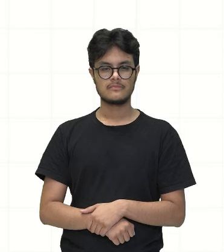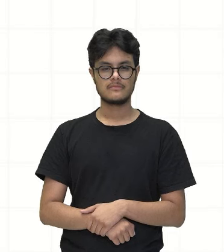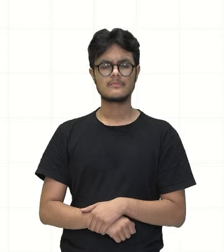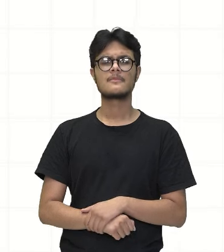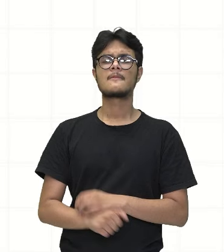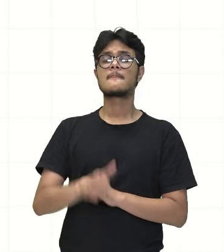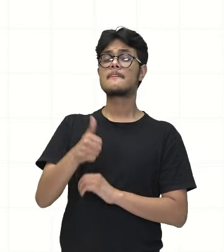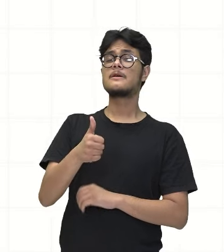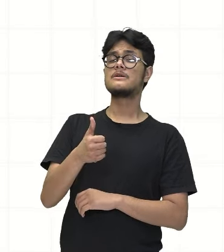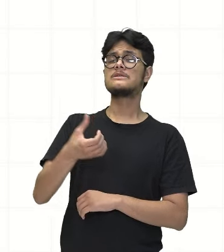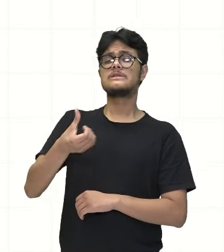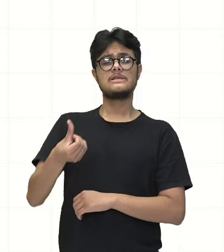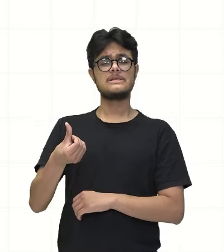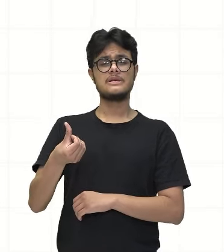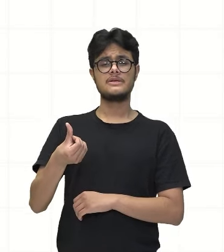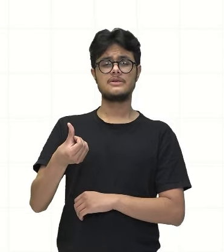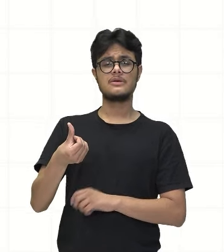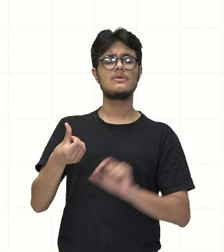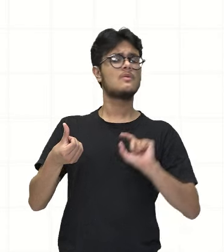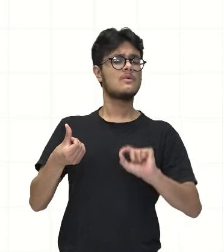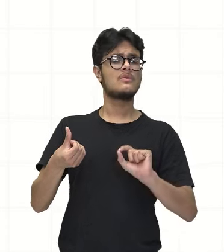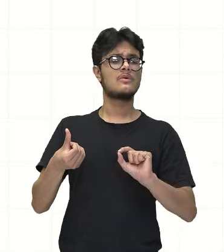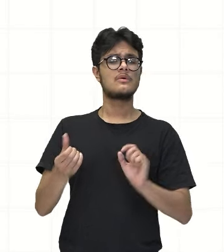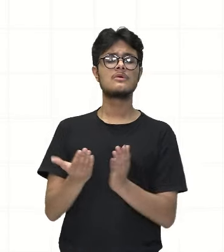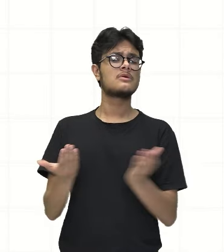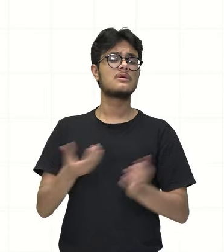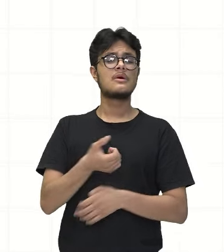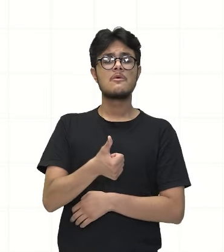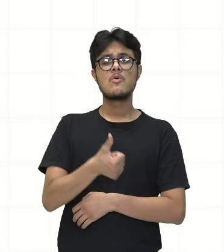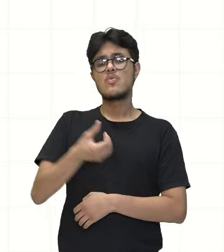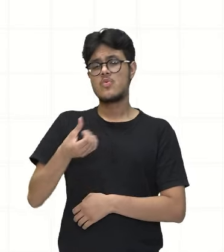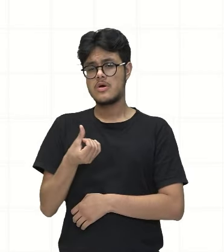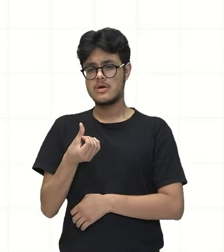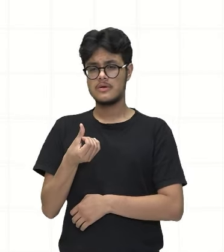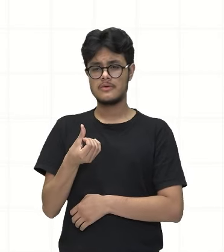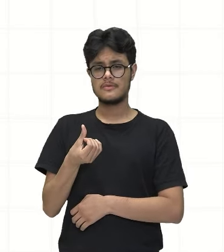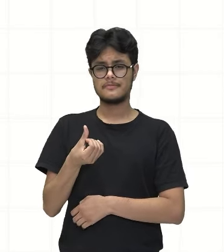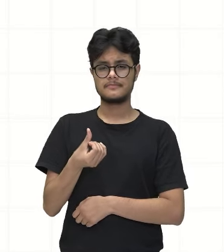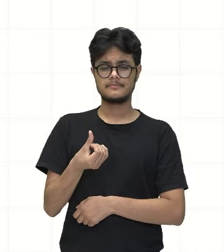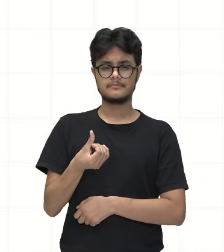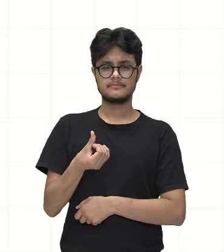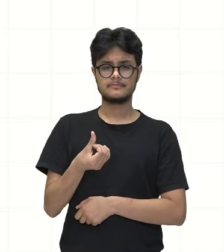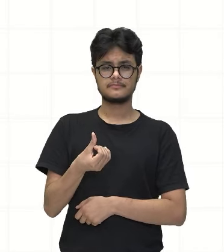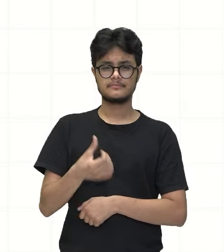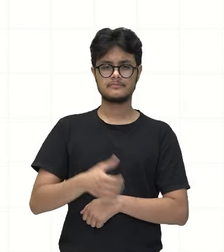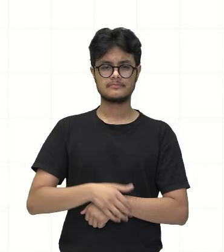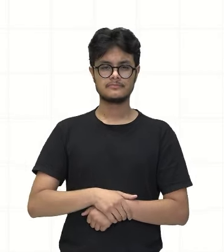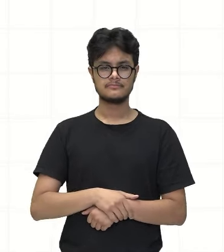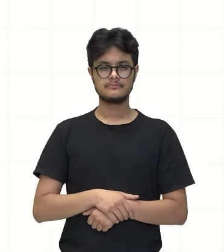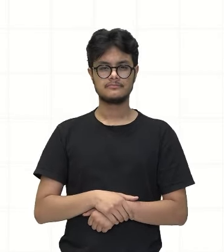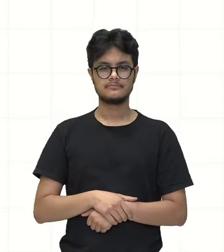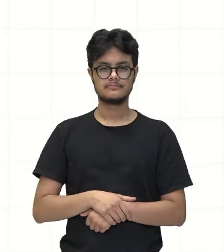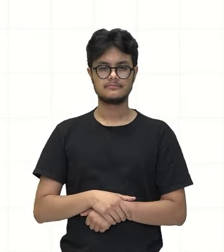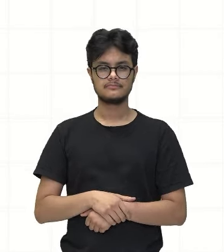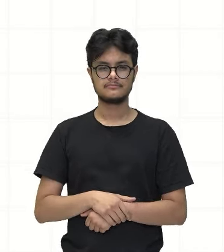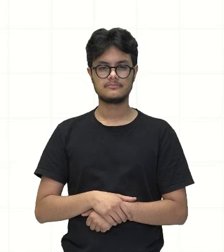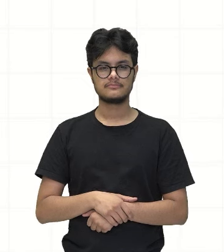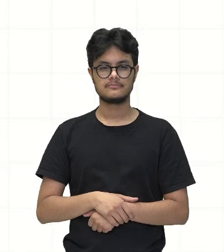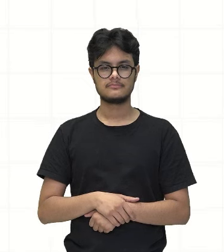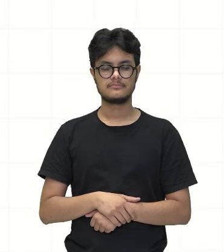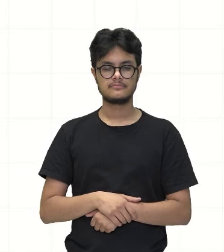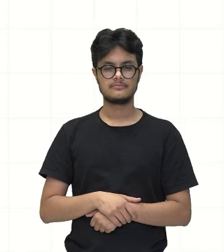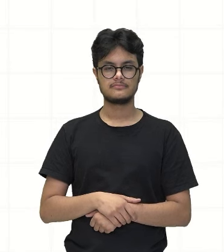medida toda aqui, ó. É o lado maior do triângulo, o lado que está oposto ao ângulo reto. Então,